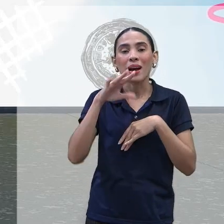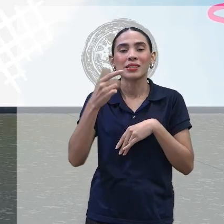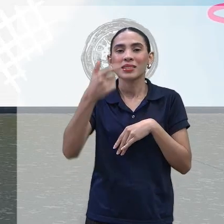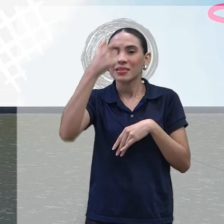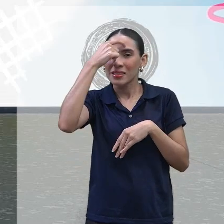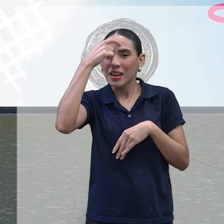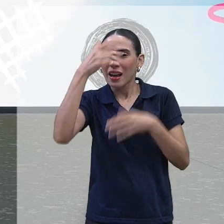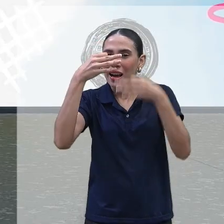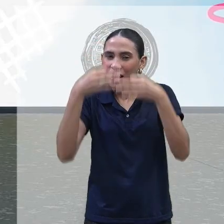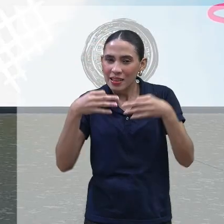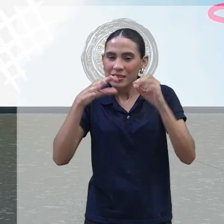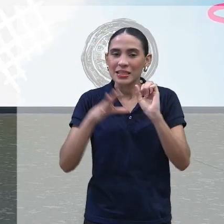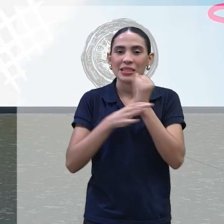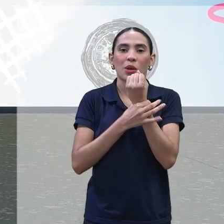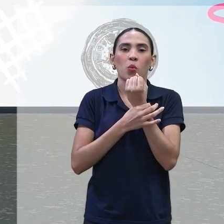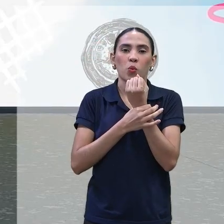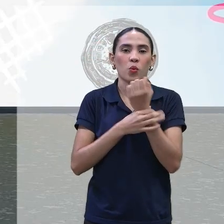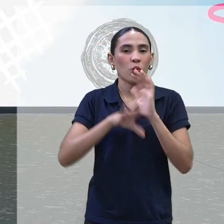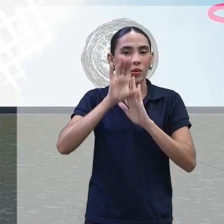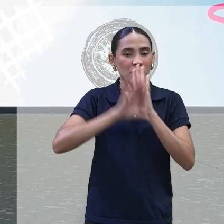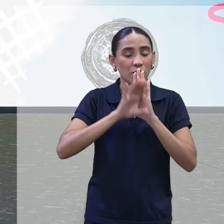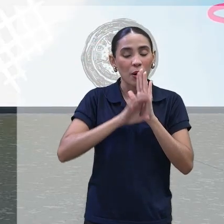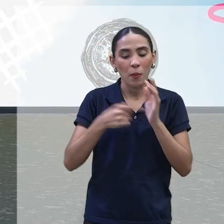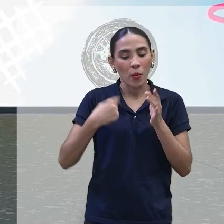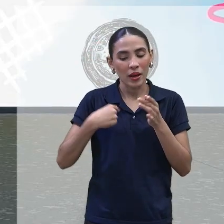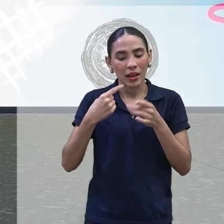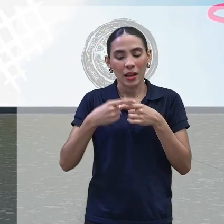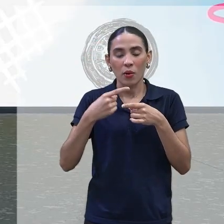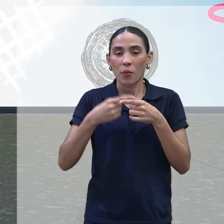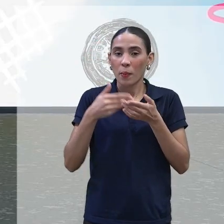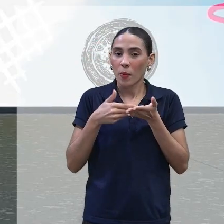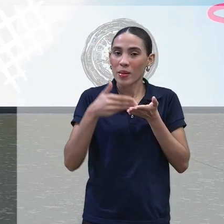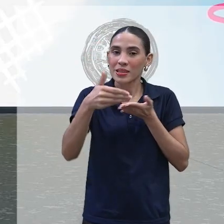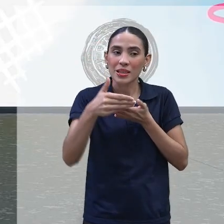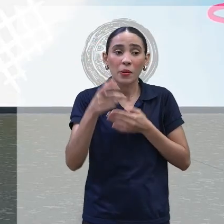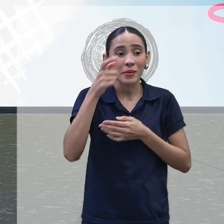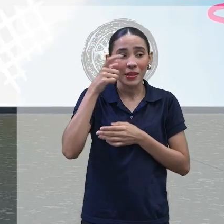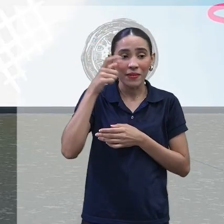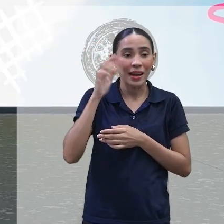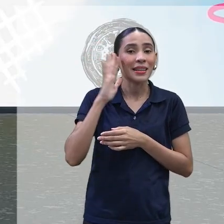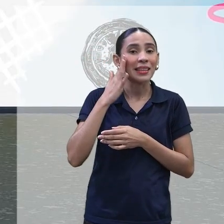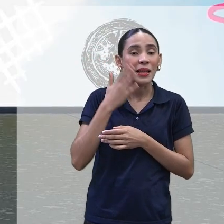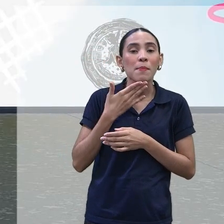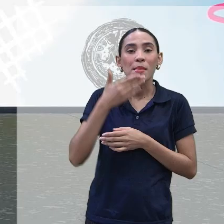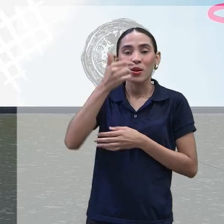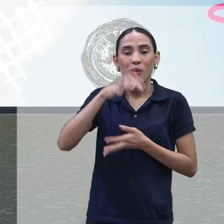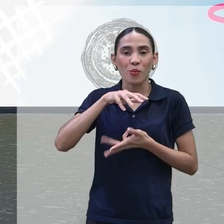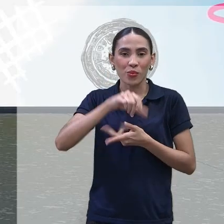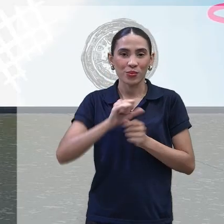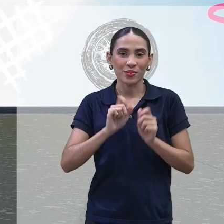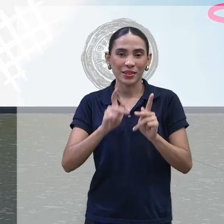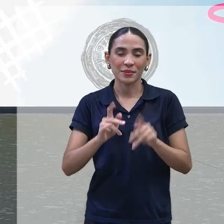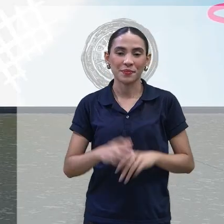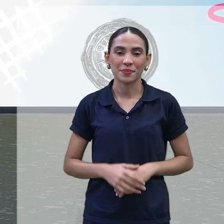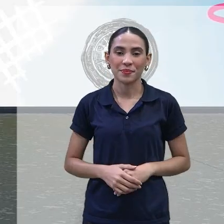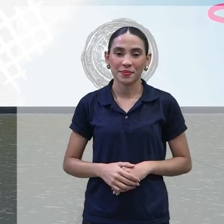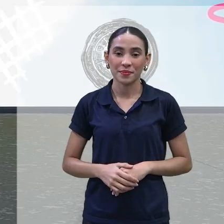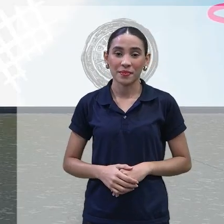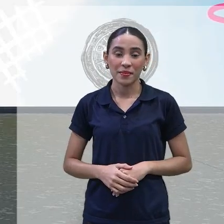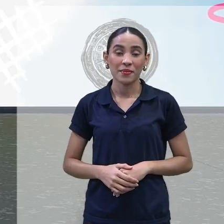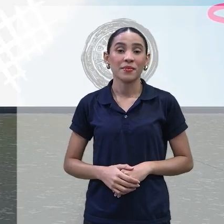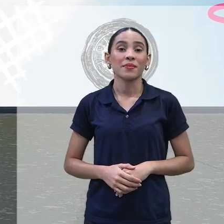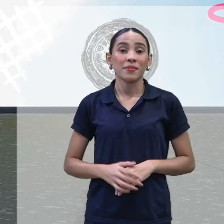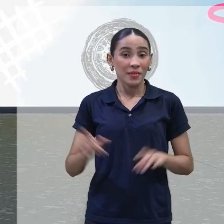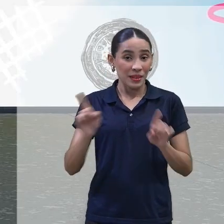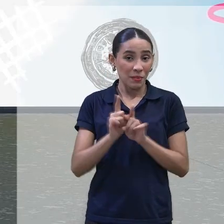racional, mais conceitual, porque eu estava começando a observar e a entender melhor esse mundo. Tá bom? Nós temos